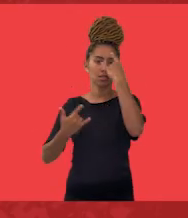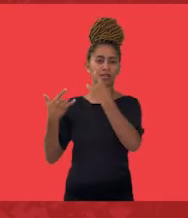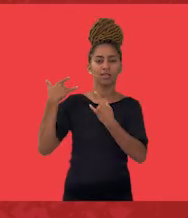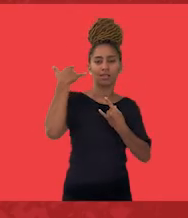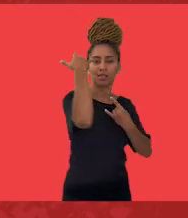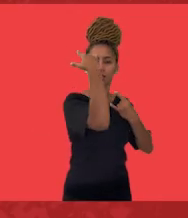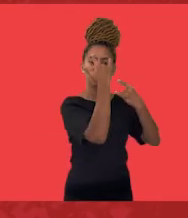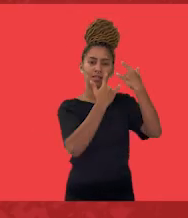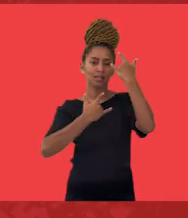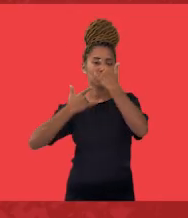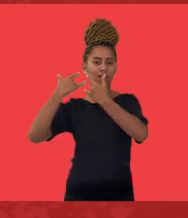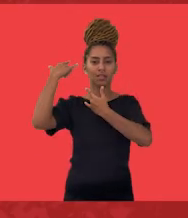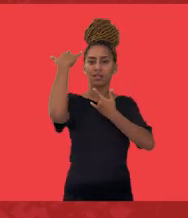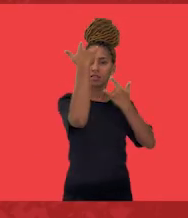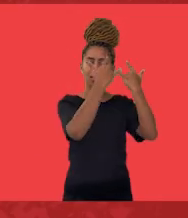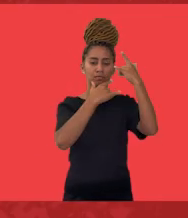Portfólio.